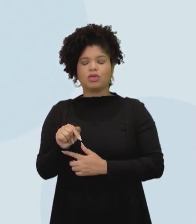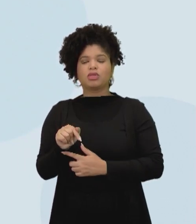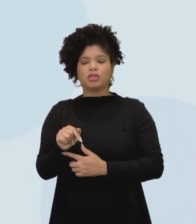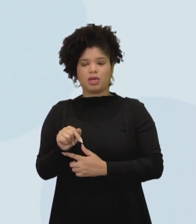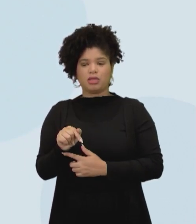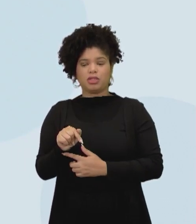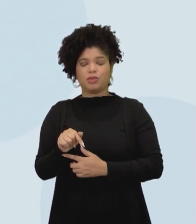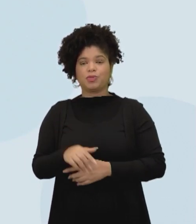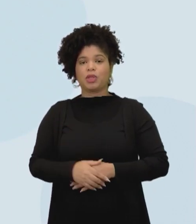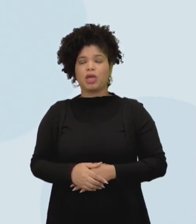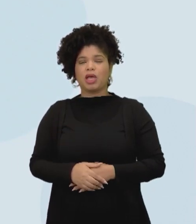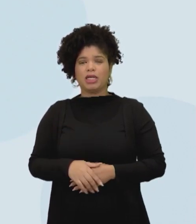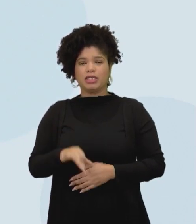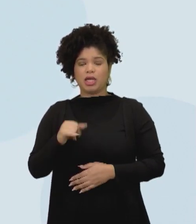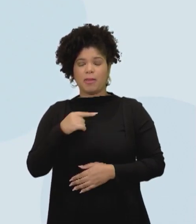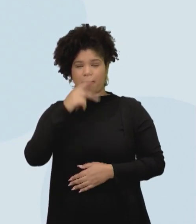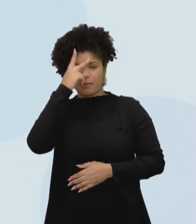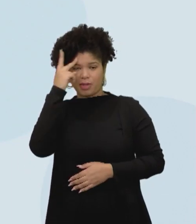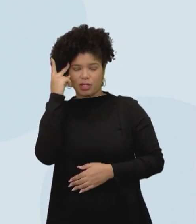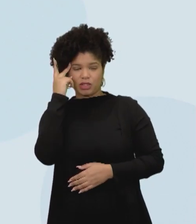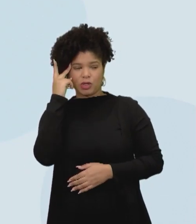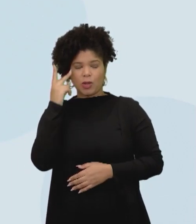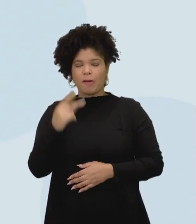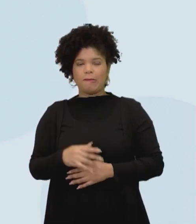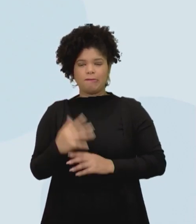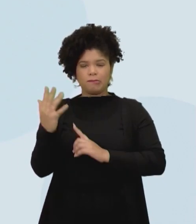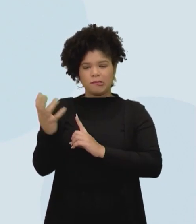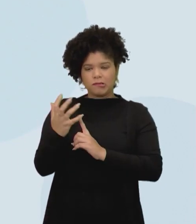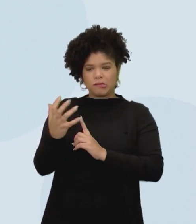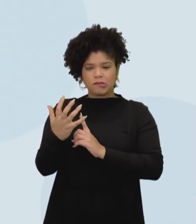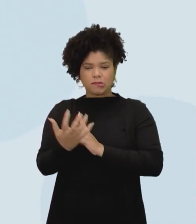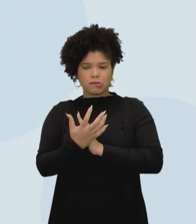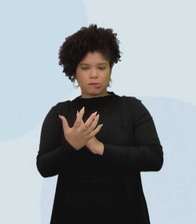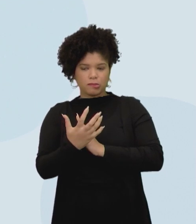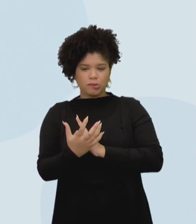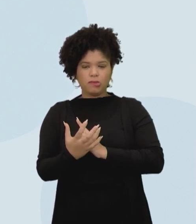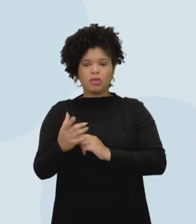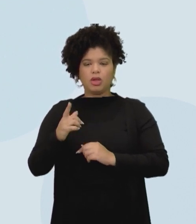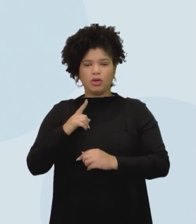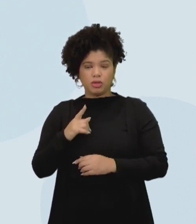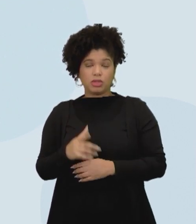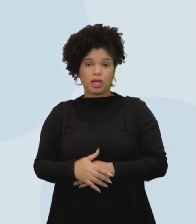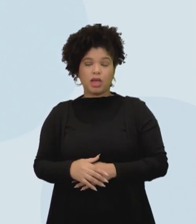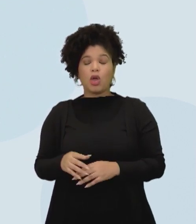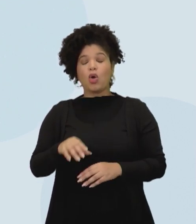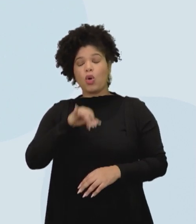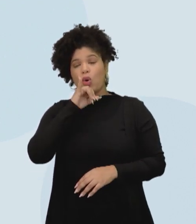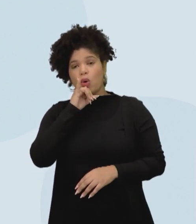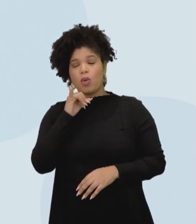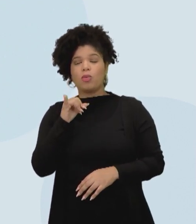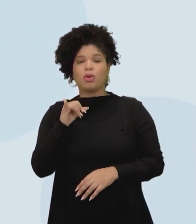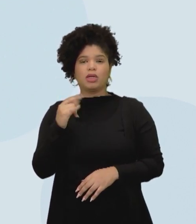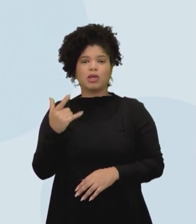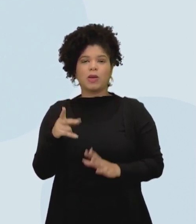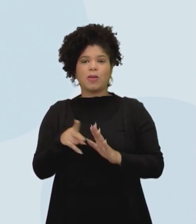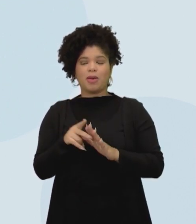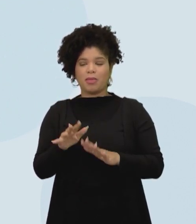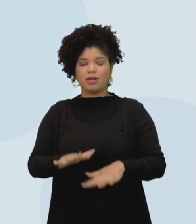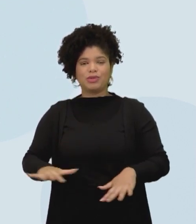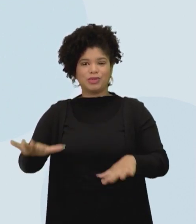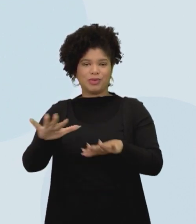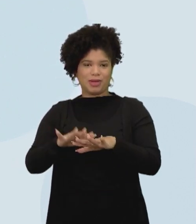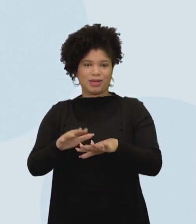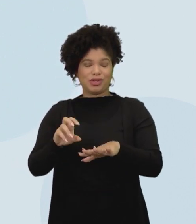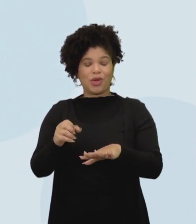abstenção de um ato ou ameaça de agressão ou do emprego da força contra a integridade territorial ou a